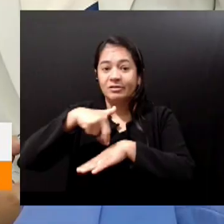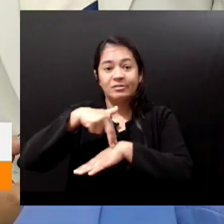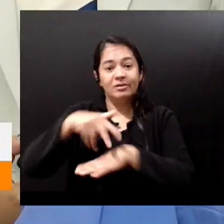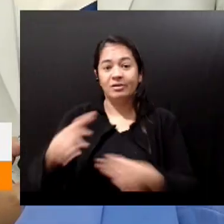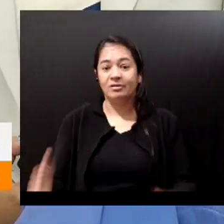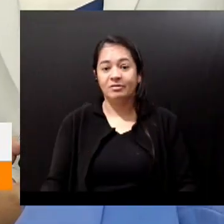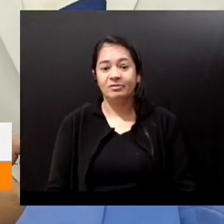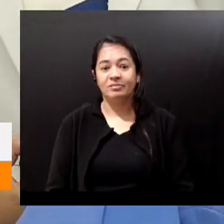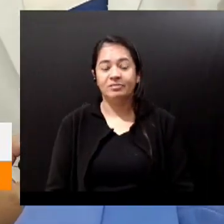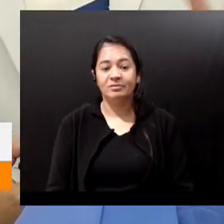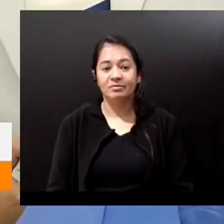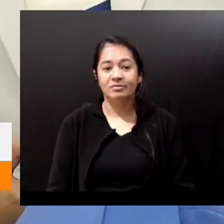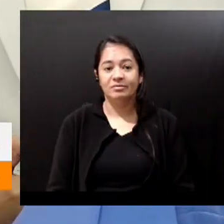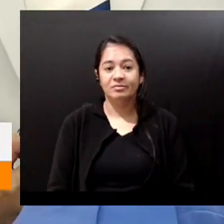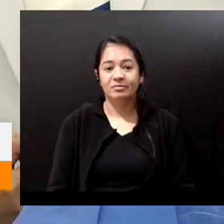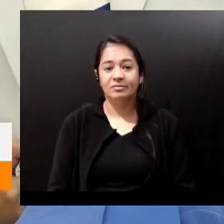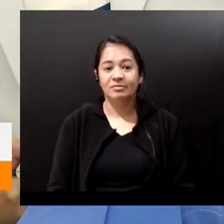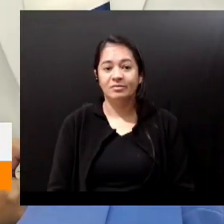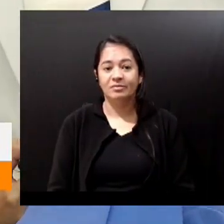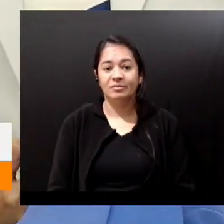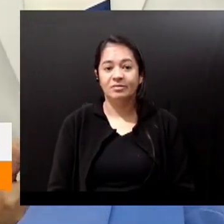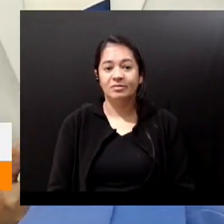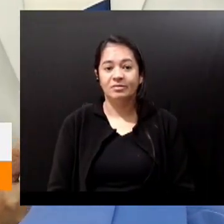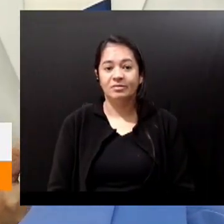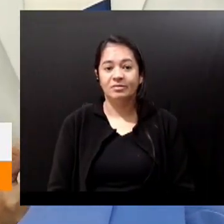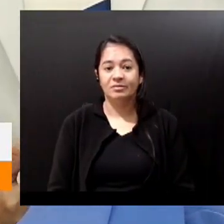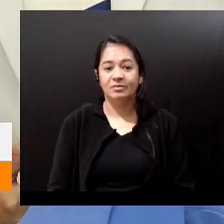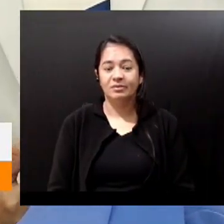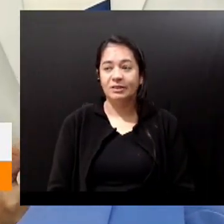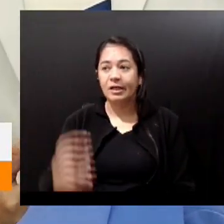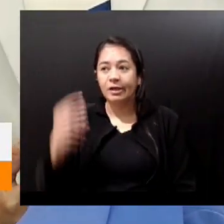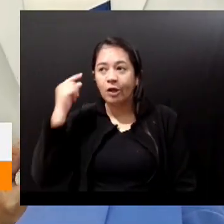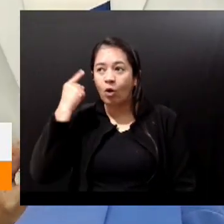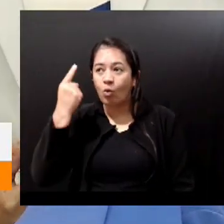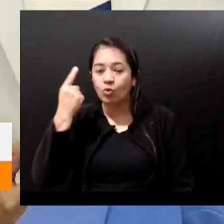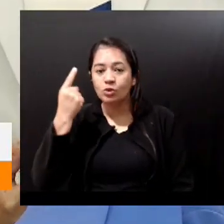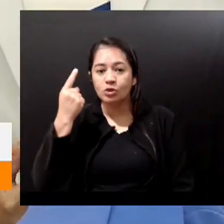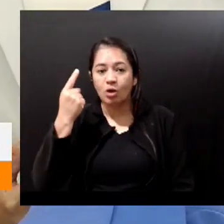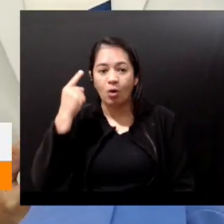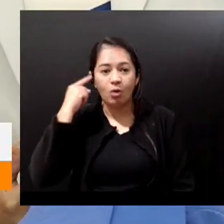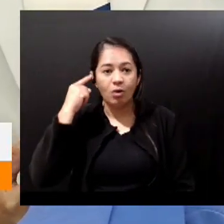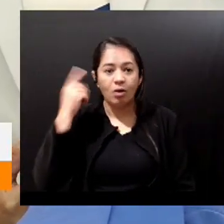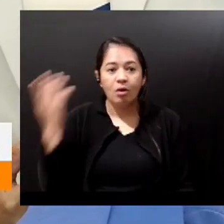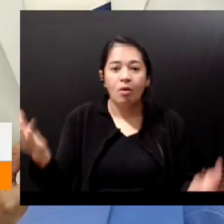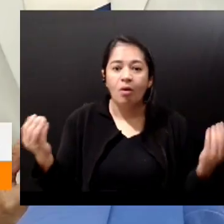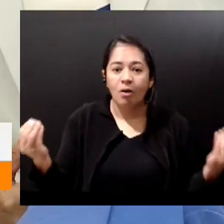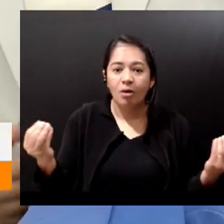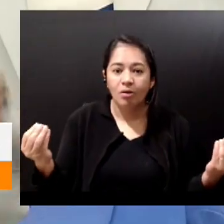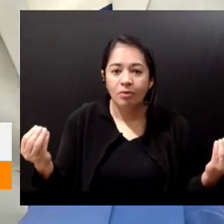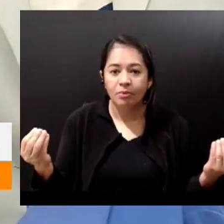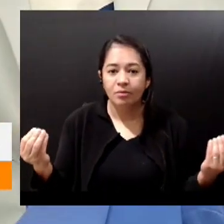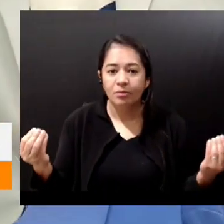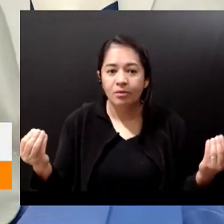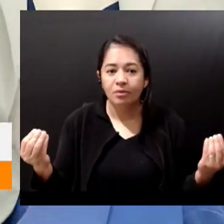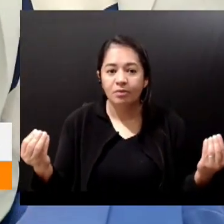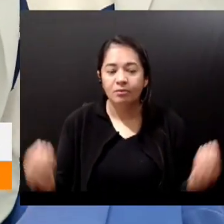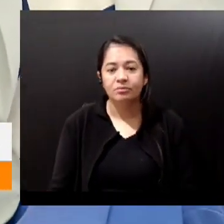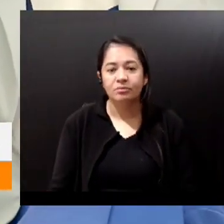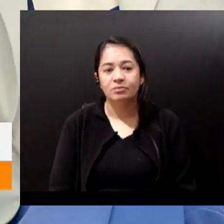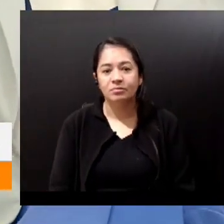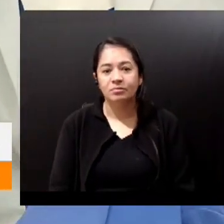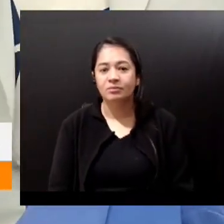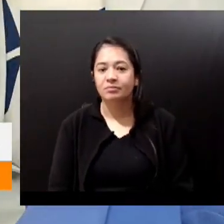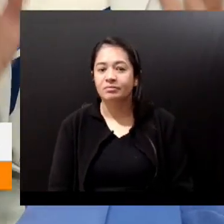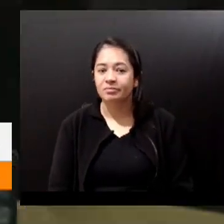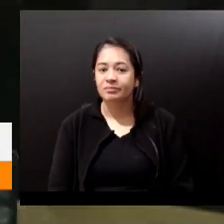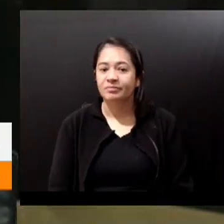lado do fone, o outro, Aham. será que a pessoa fala ou não fala? O É. que essa Tá pessoa. ouvindo ou Ela tá não, ouvindo né? alguém falar com ela? Quer dizer, é Então, é complicado. isso, ó, no meu Muito caso eu complicado.